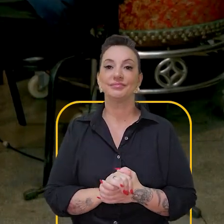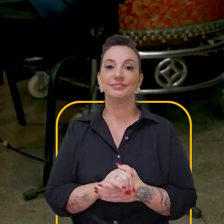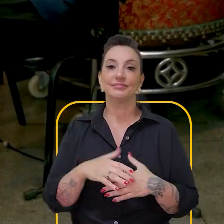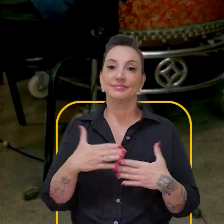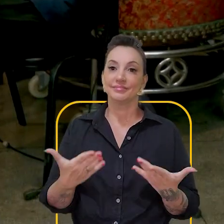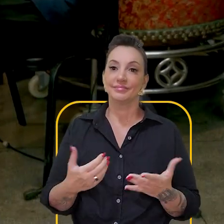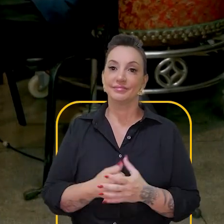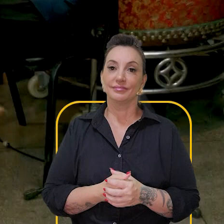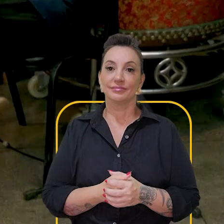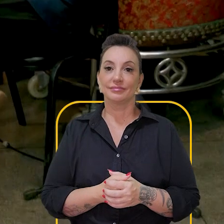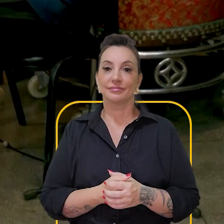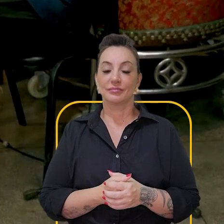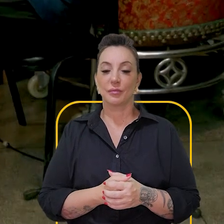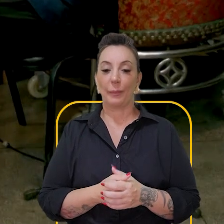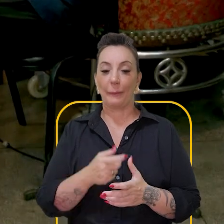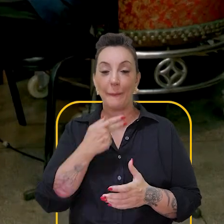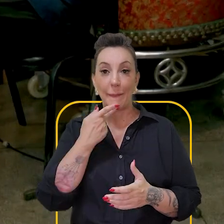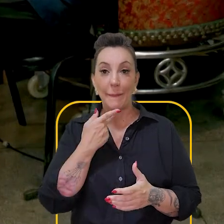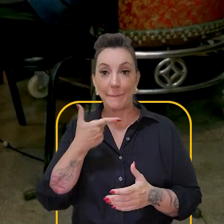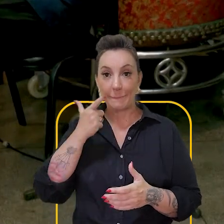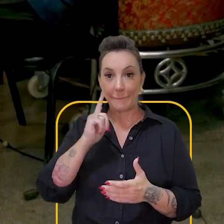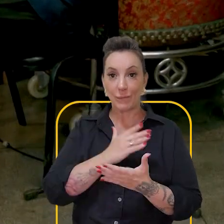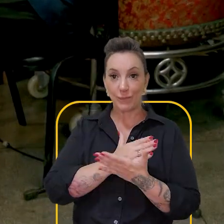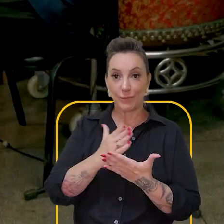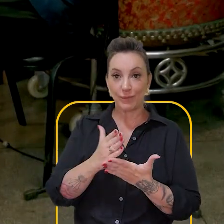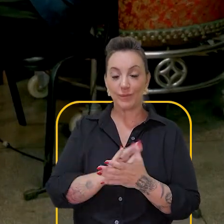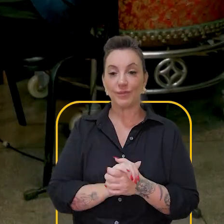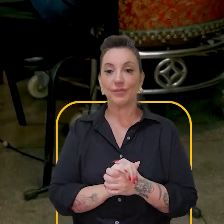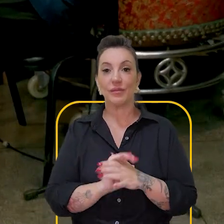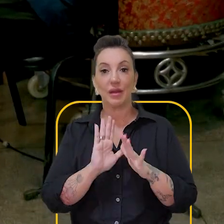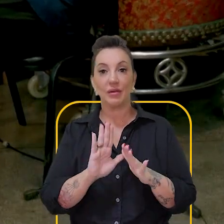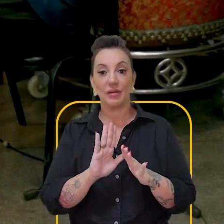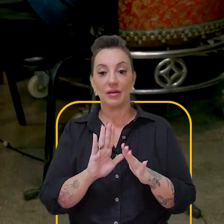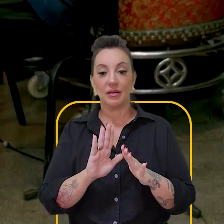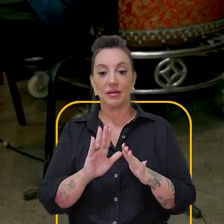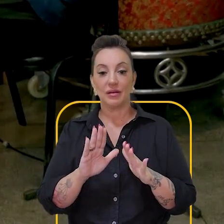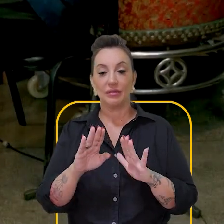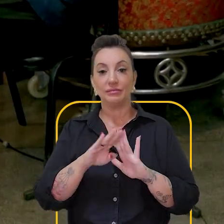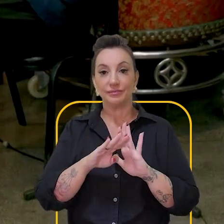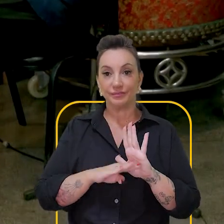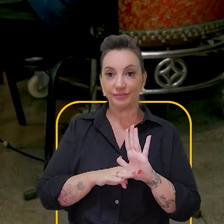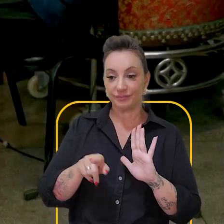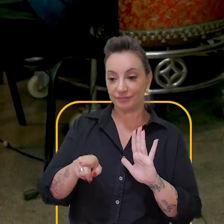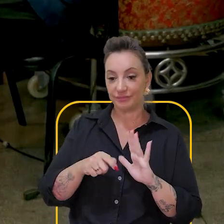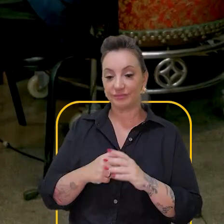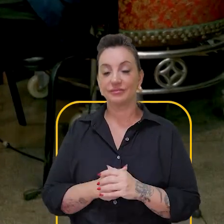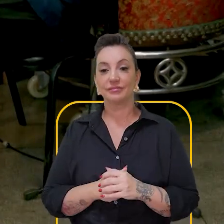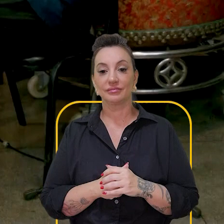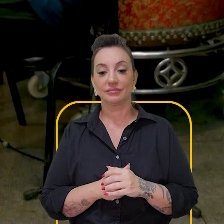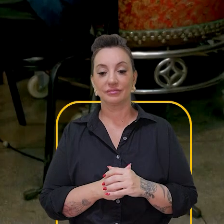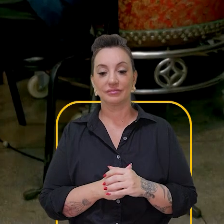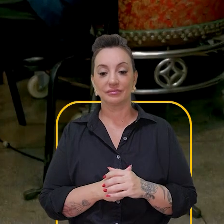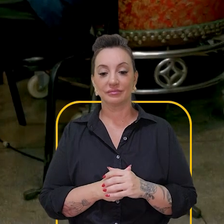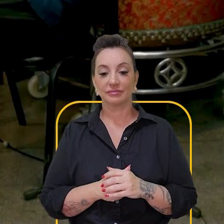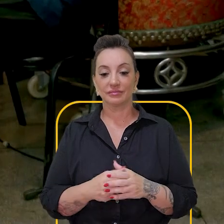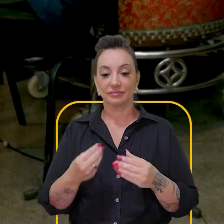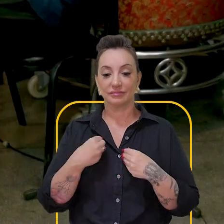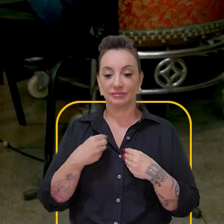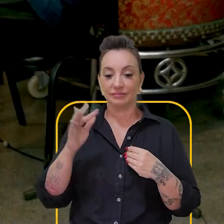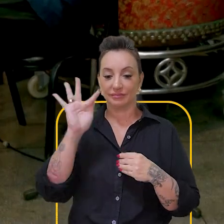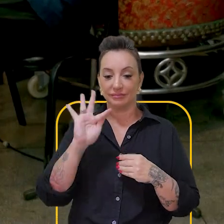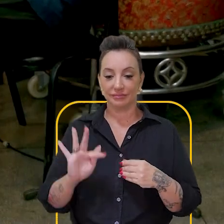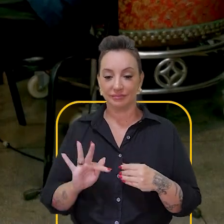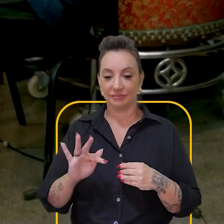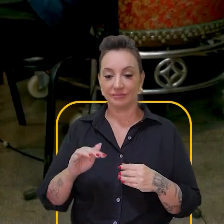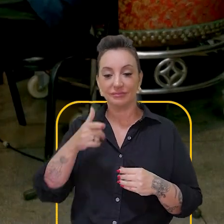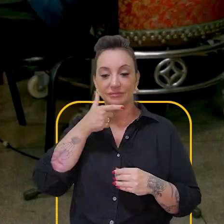assim eh a gente falou aqui antes de começar mas assim o o programa aqui tem dado pra gente